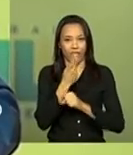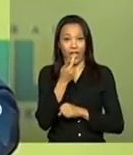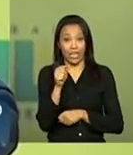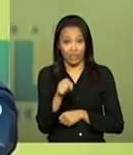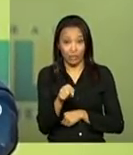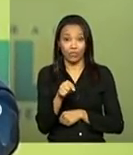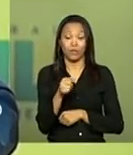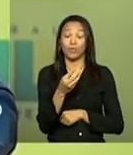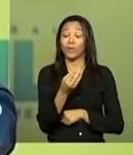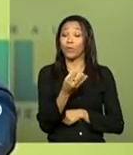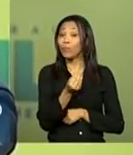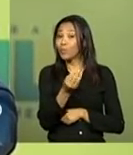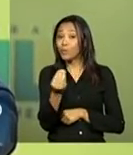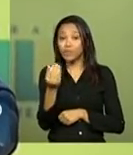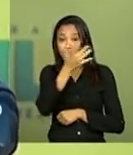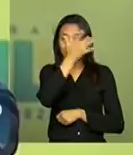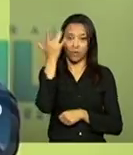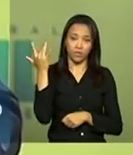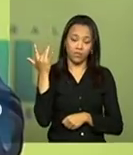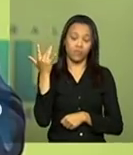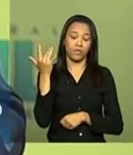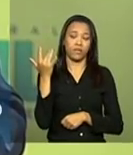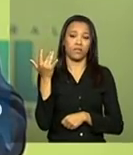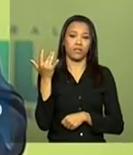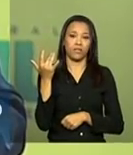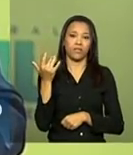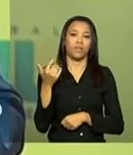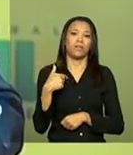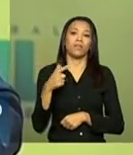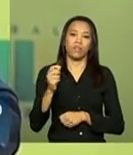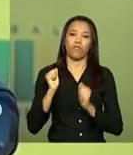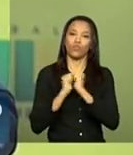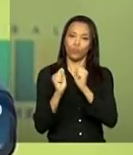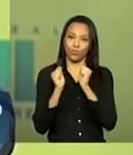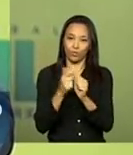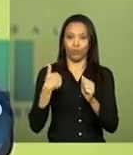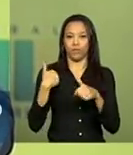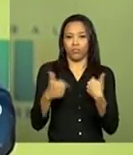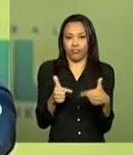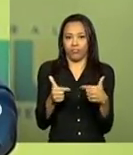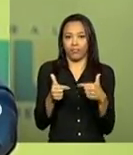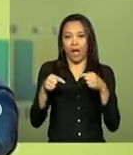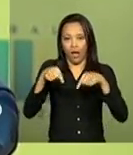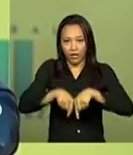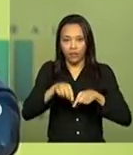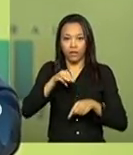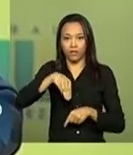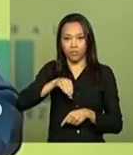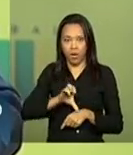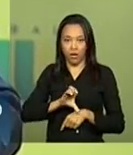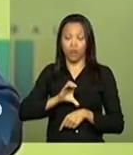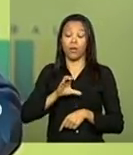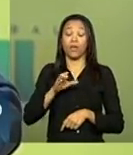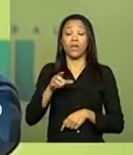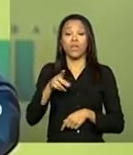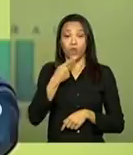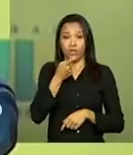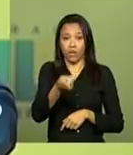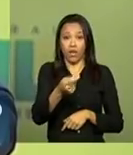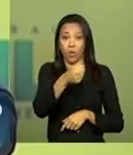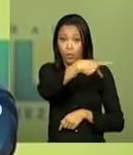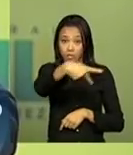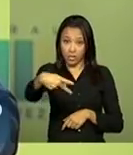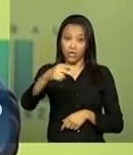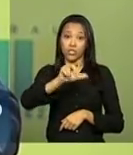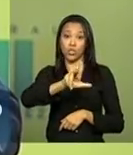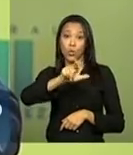muito tempo, muitas pessoas passaram nessa gestão aqui comigo, mas eu queria agradecer o presidente Lula, que